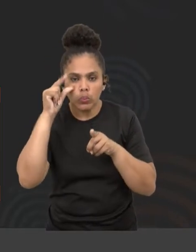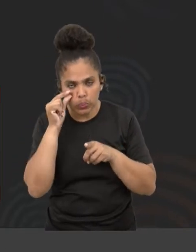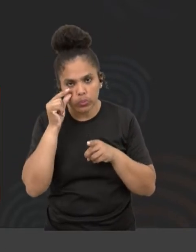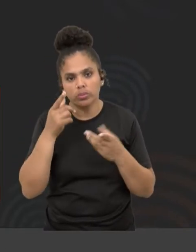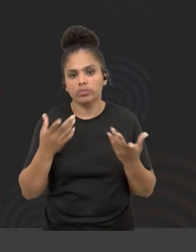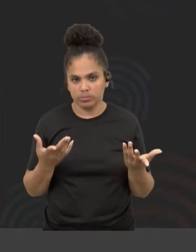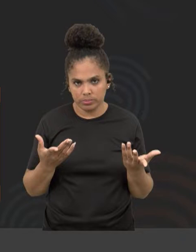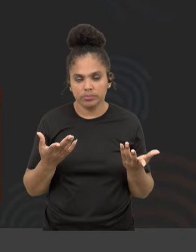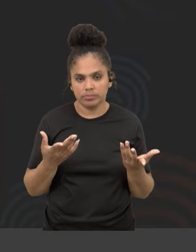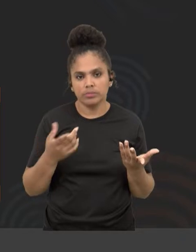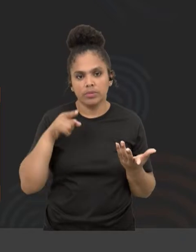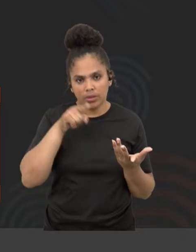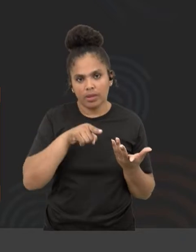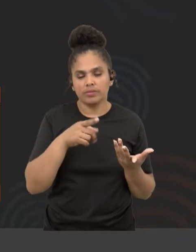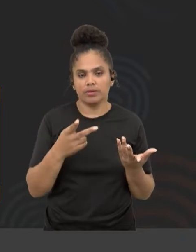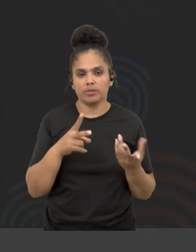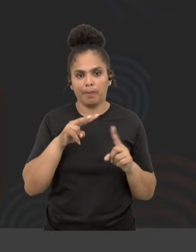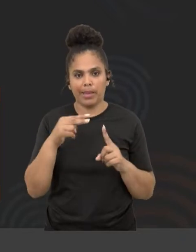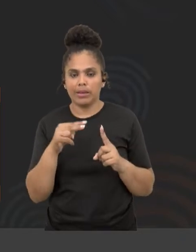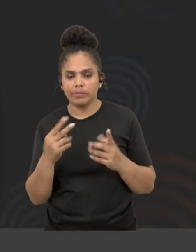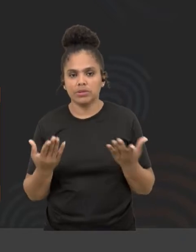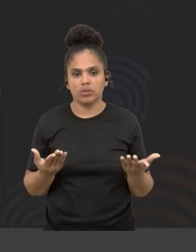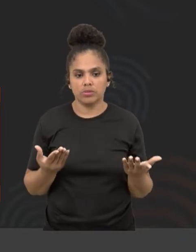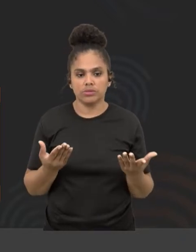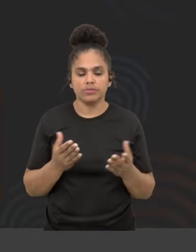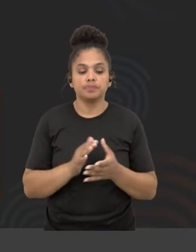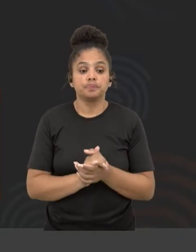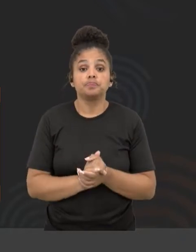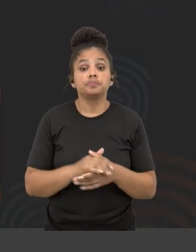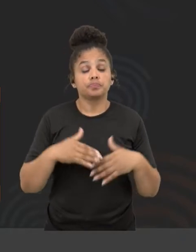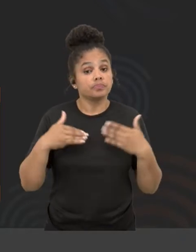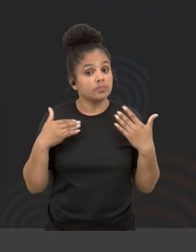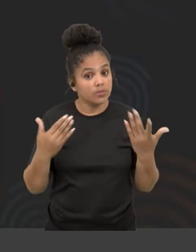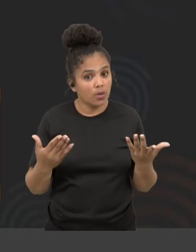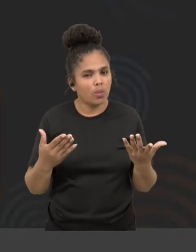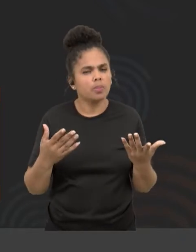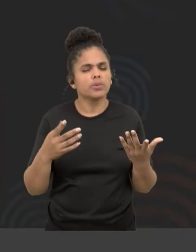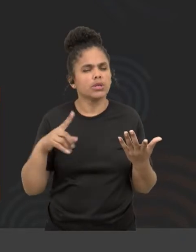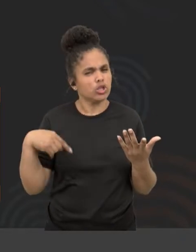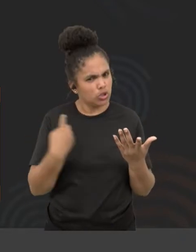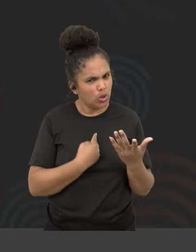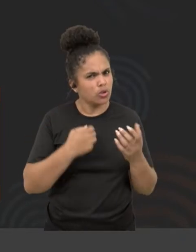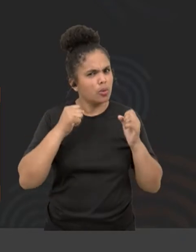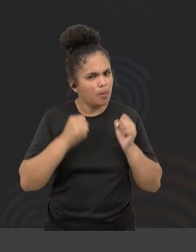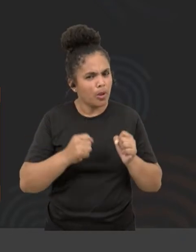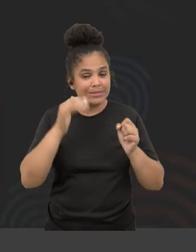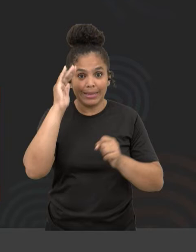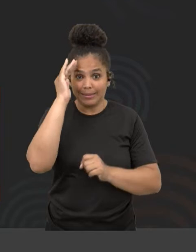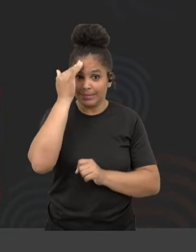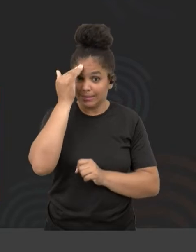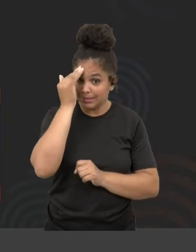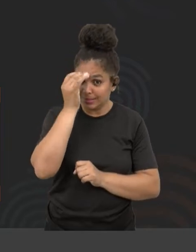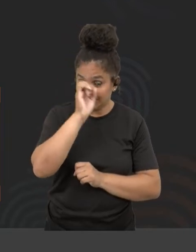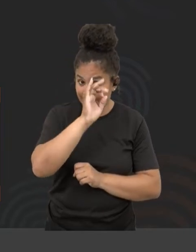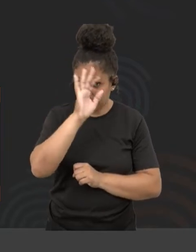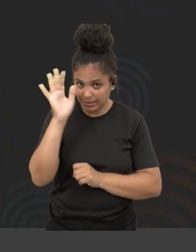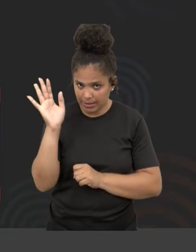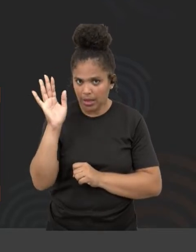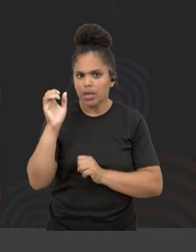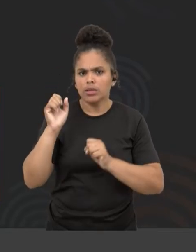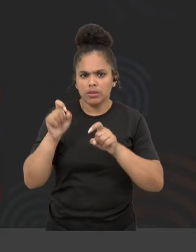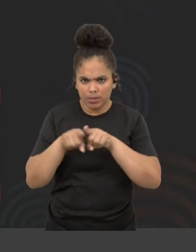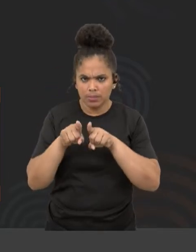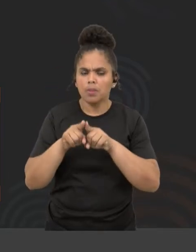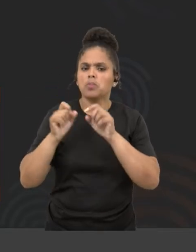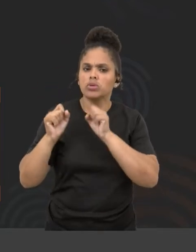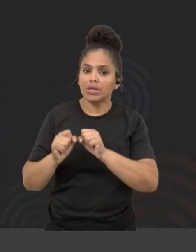de percepções, né? Então, para que a gente possa entender e poder